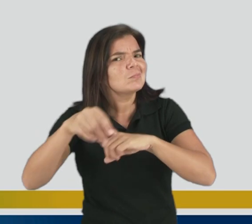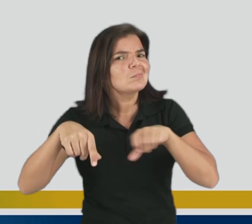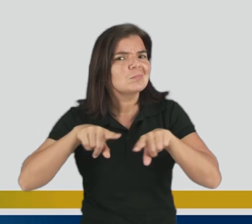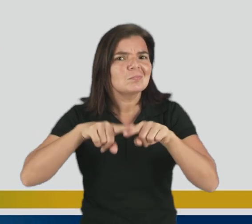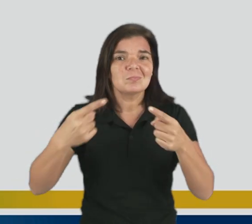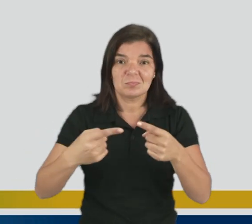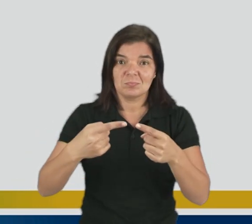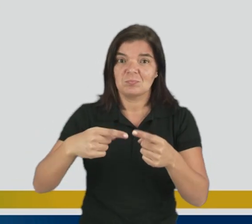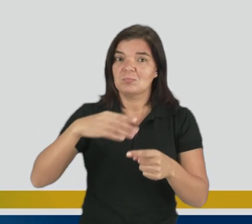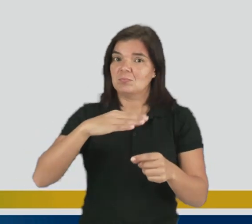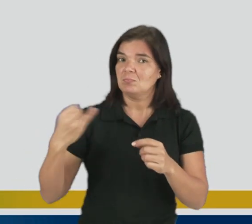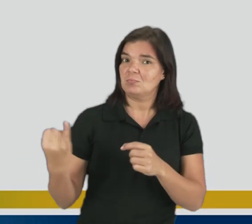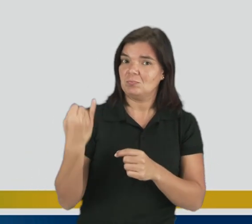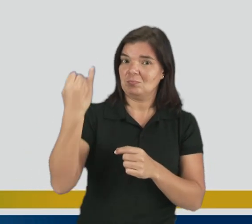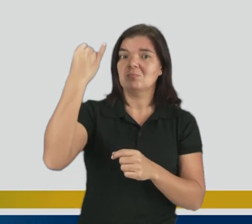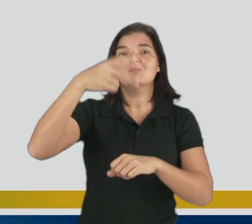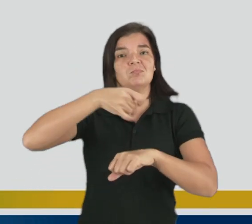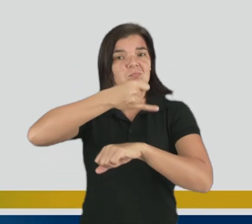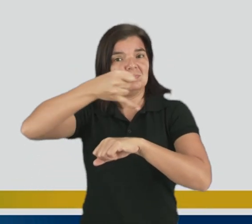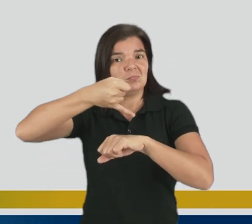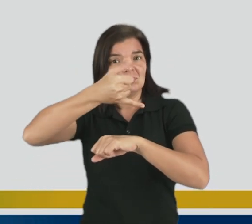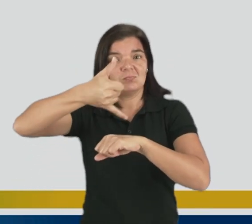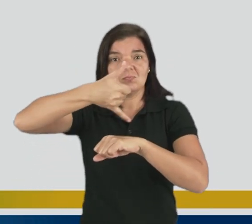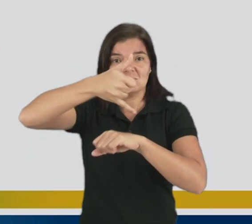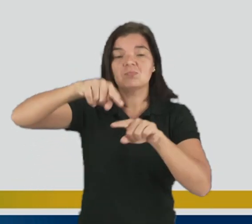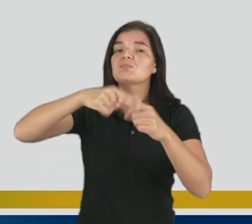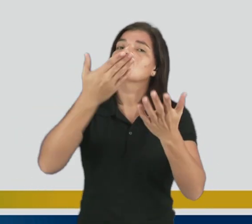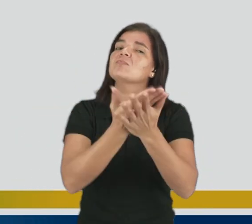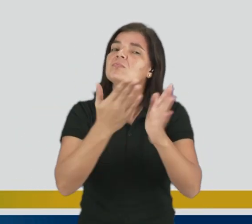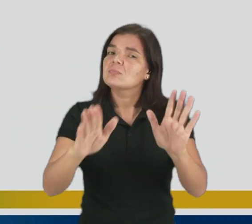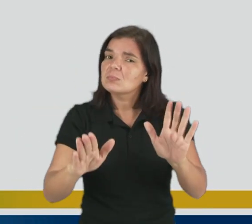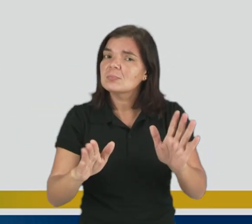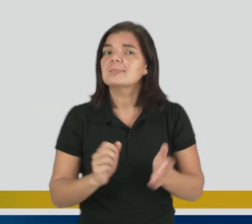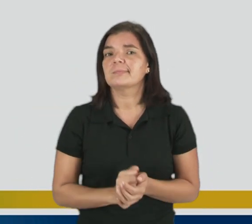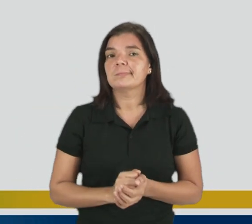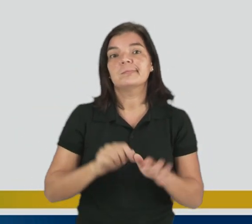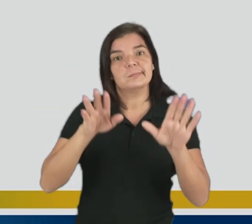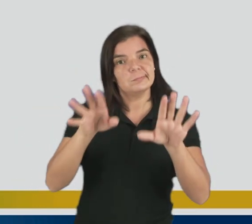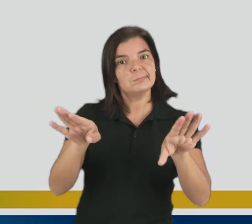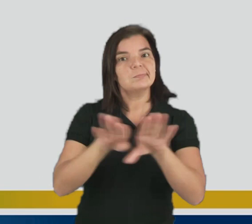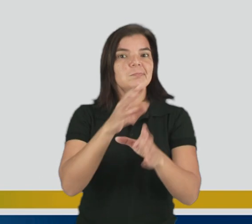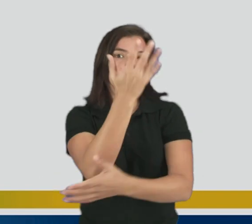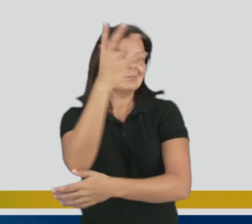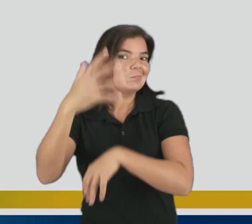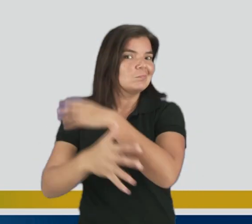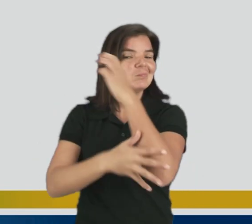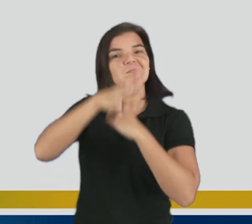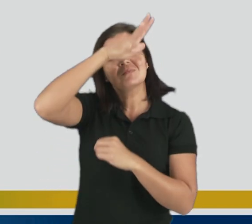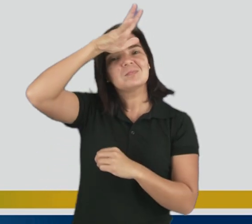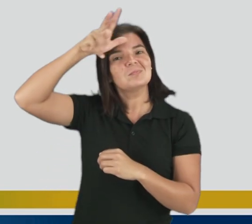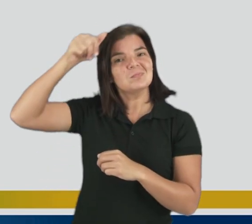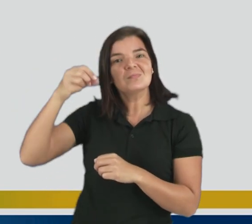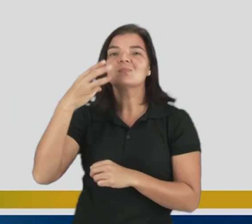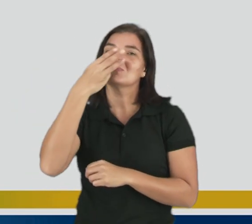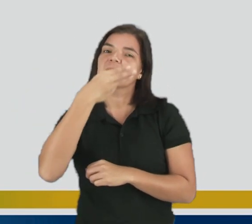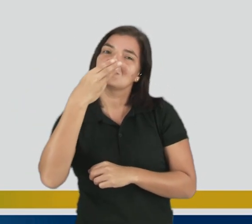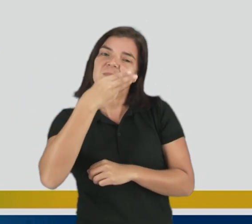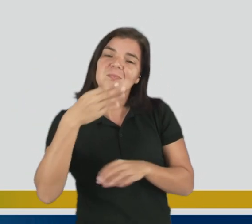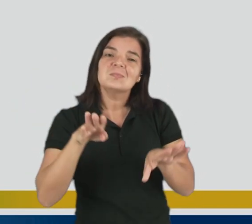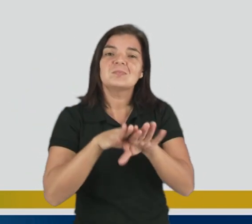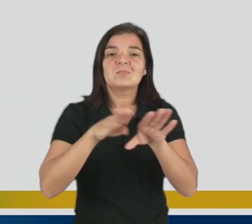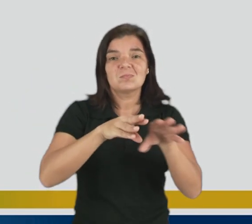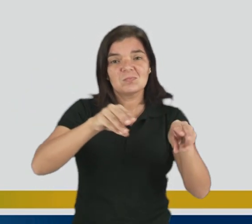um magnata do petróleo se este combustível acabará um dia, assim como a floresta amazônica, a água doce, as